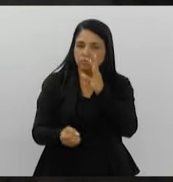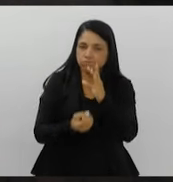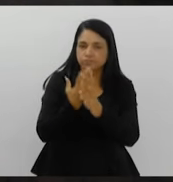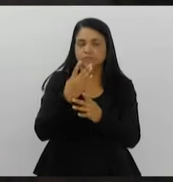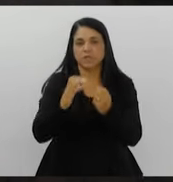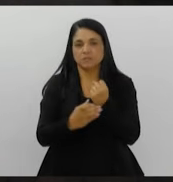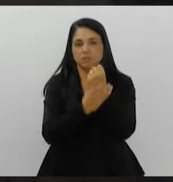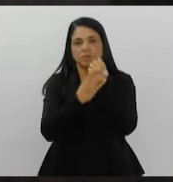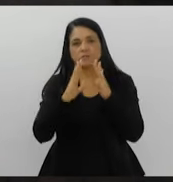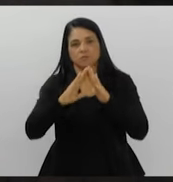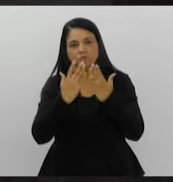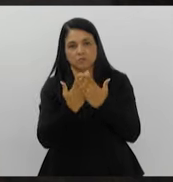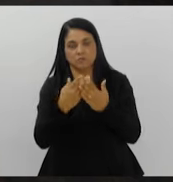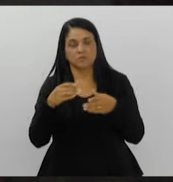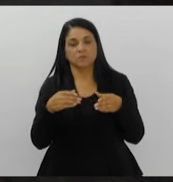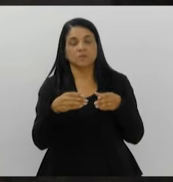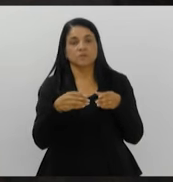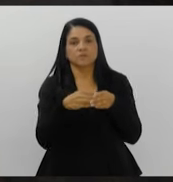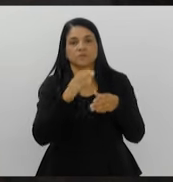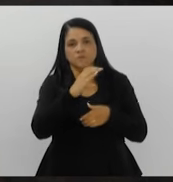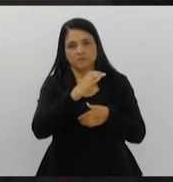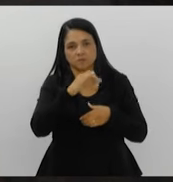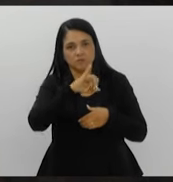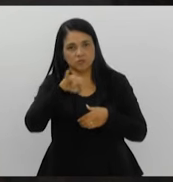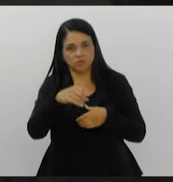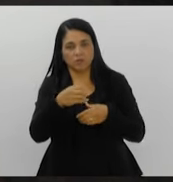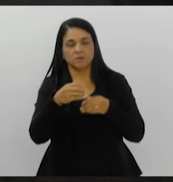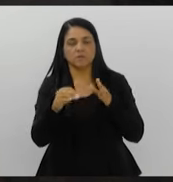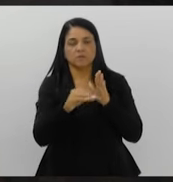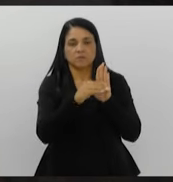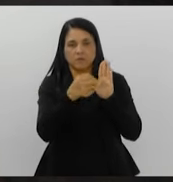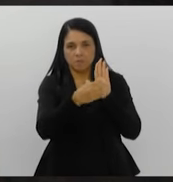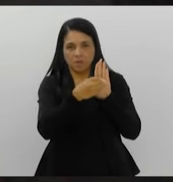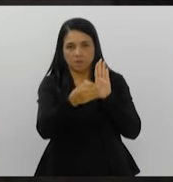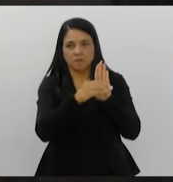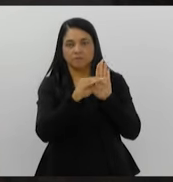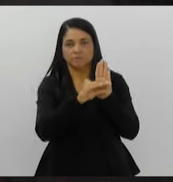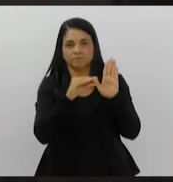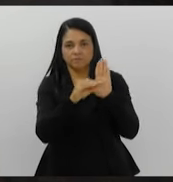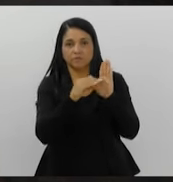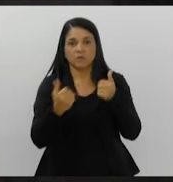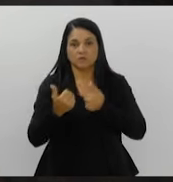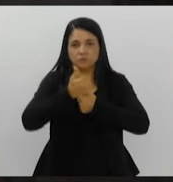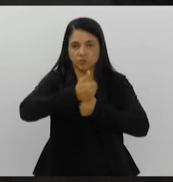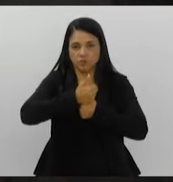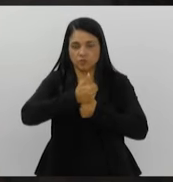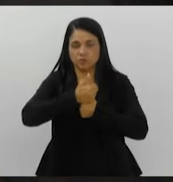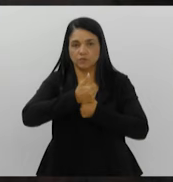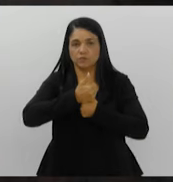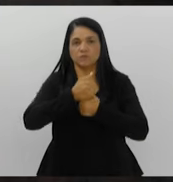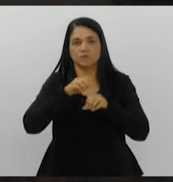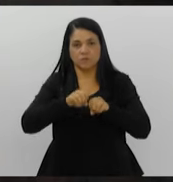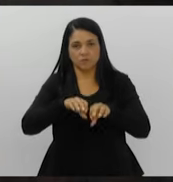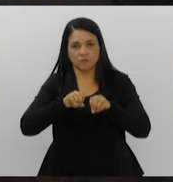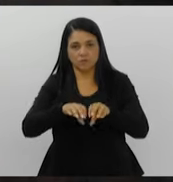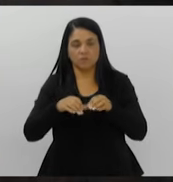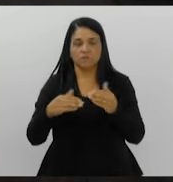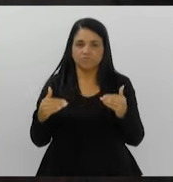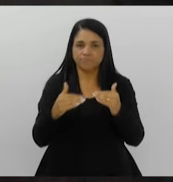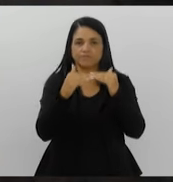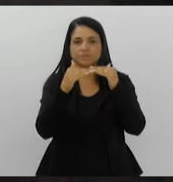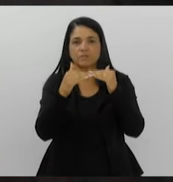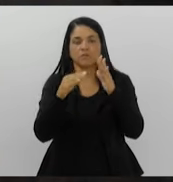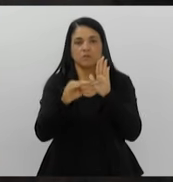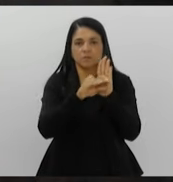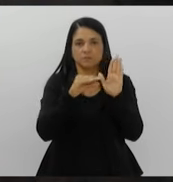Escolar. Parecer das comissões de Constituição e Justiça pela juridicidade com emenda, concluindo por substitutivo de educação favorável, com